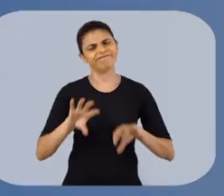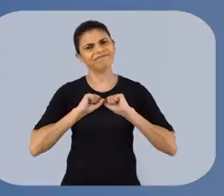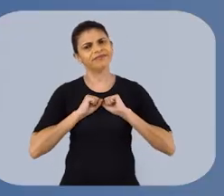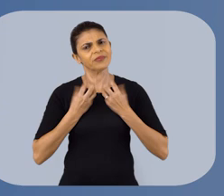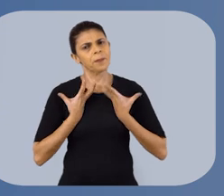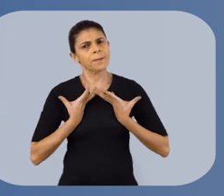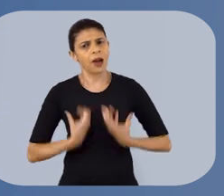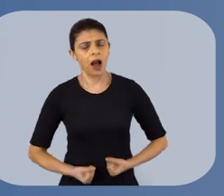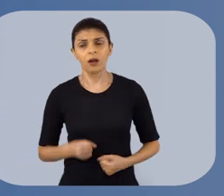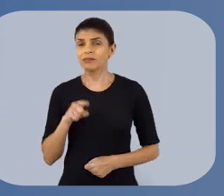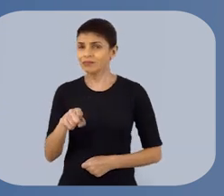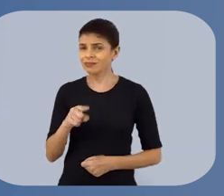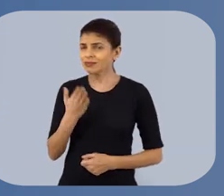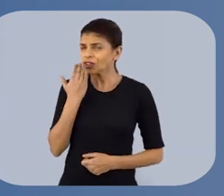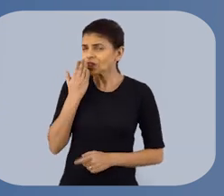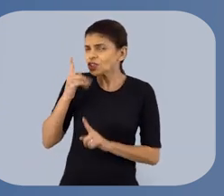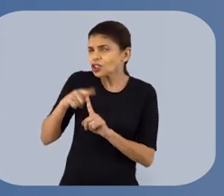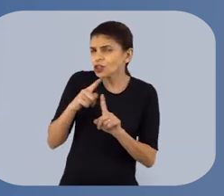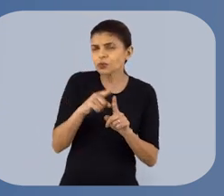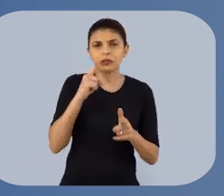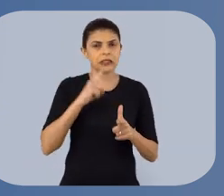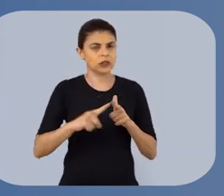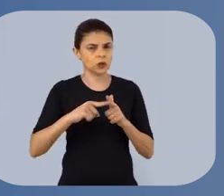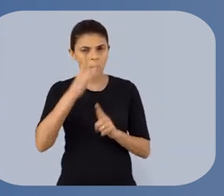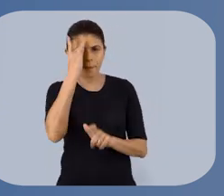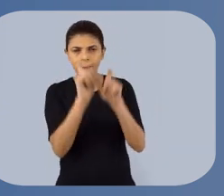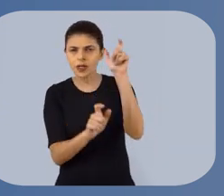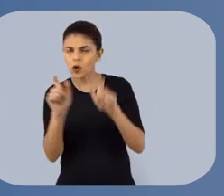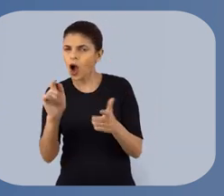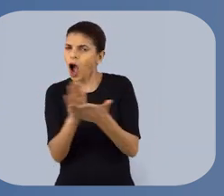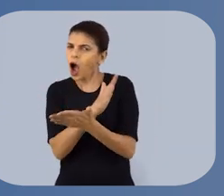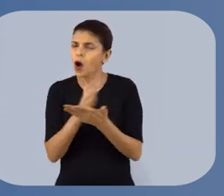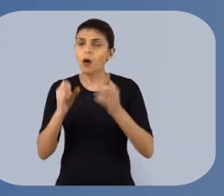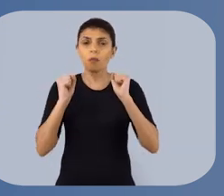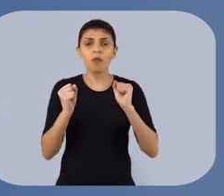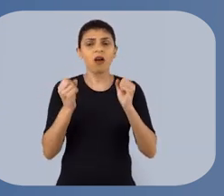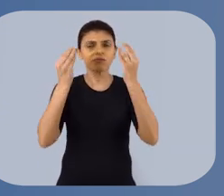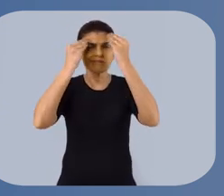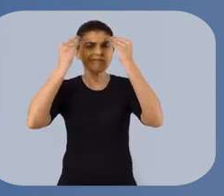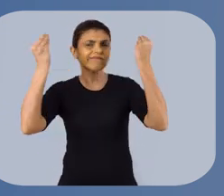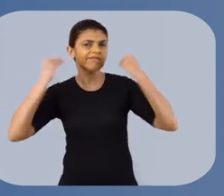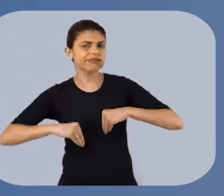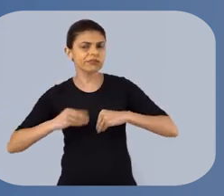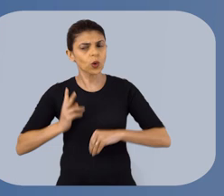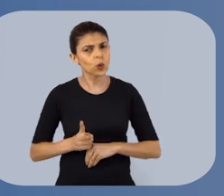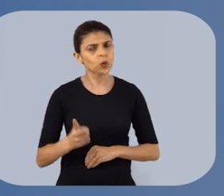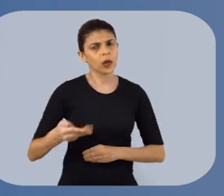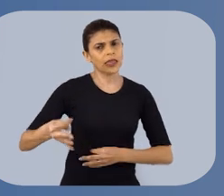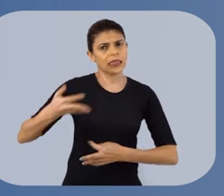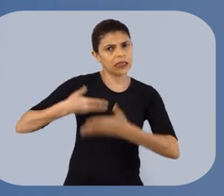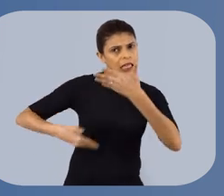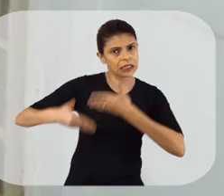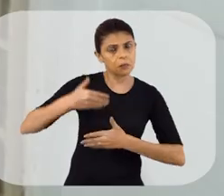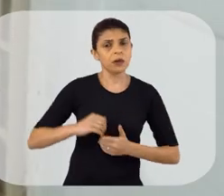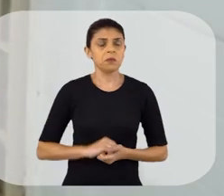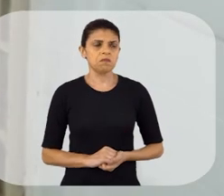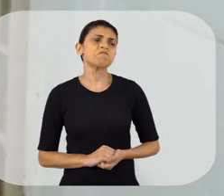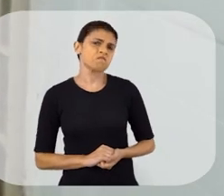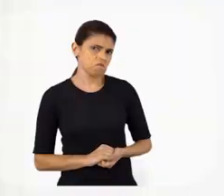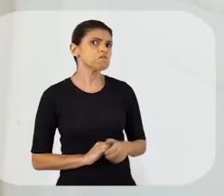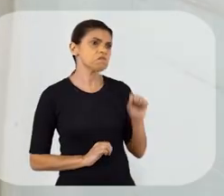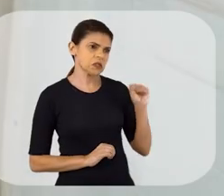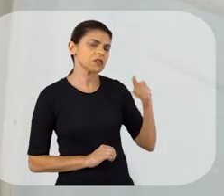E esse tipo de situação, você acha que para algumas pessoas pode desestimular continuar o tratamento?